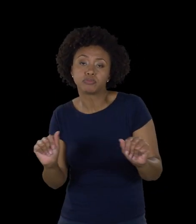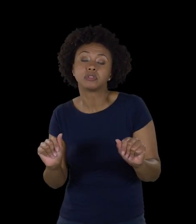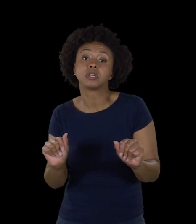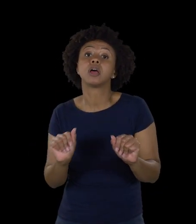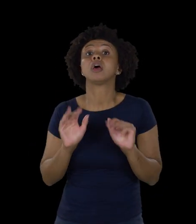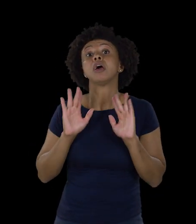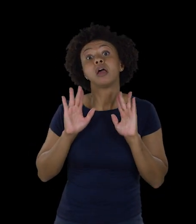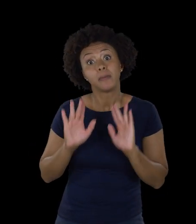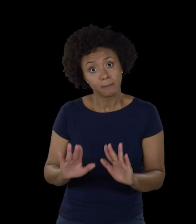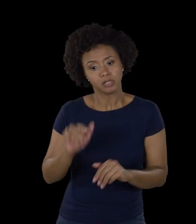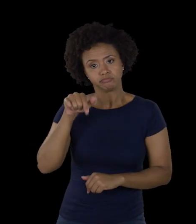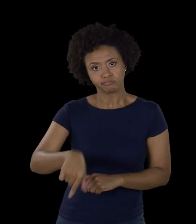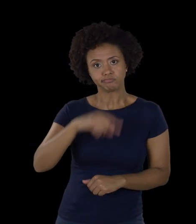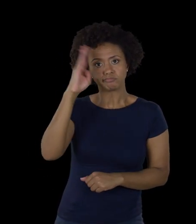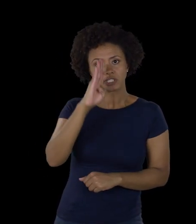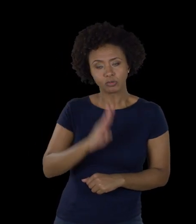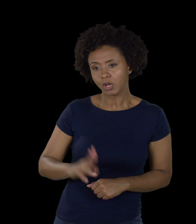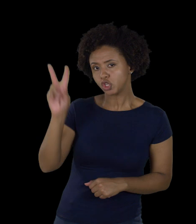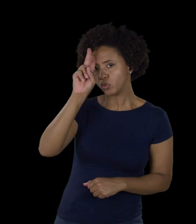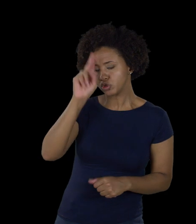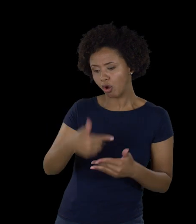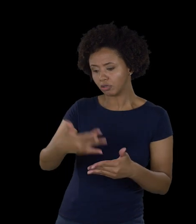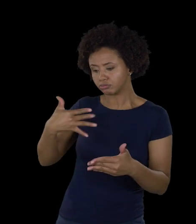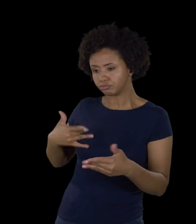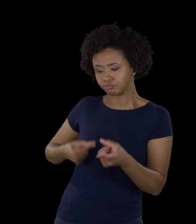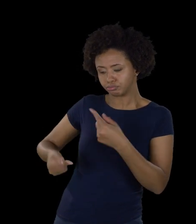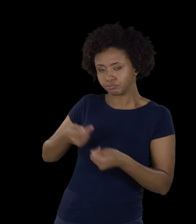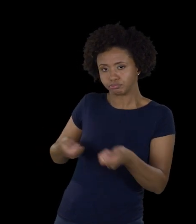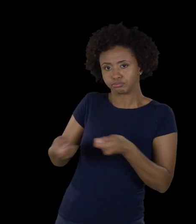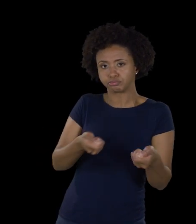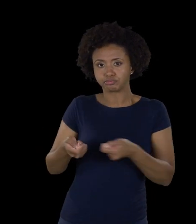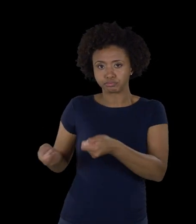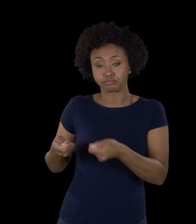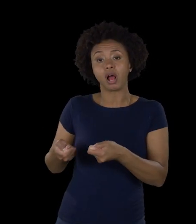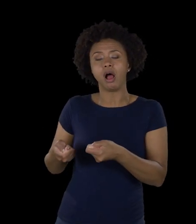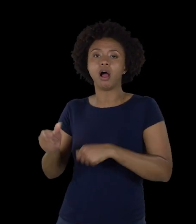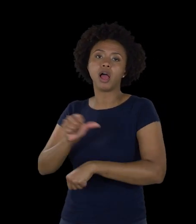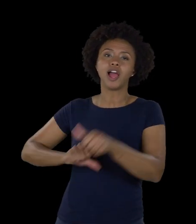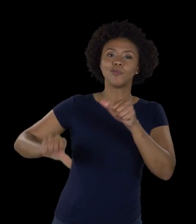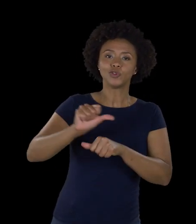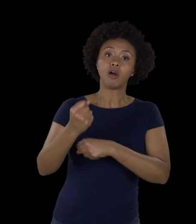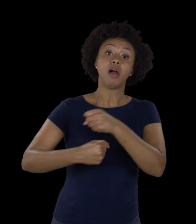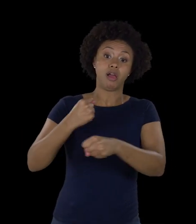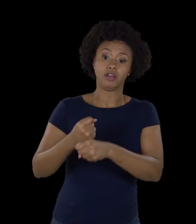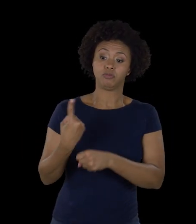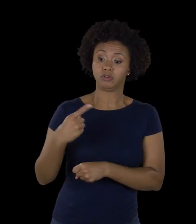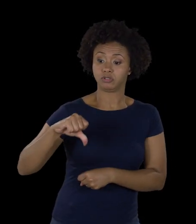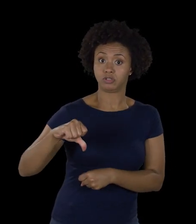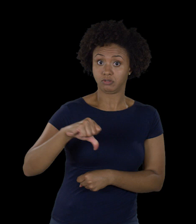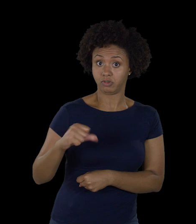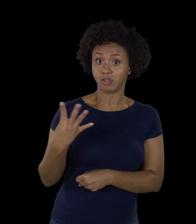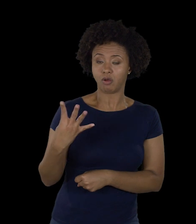do Brasil e, sobretudo, a história de controle inflacionário é a instituição do Plano Real em 1994. O